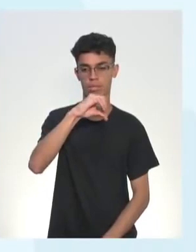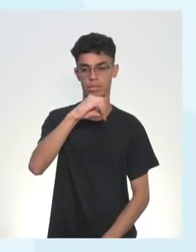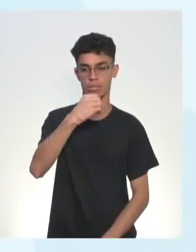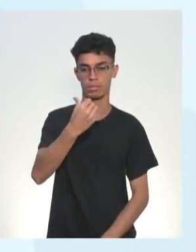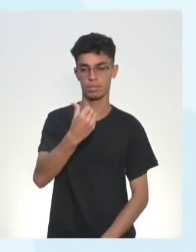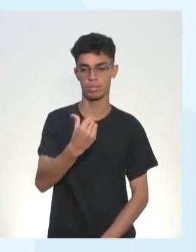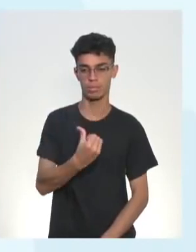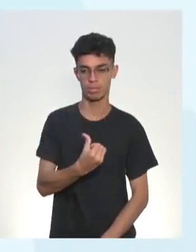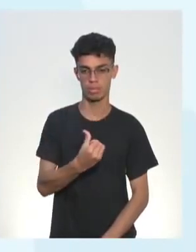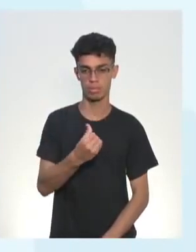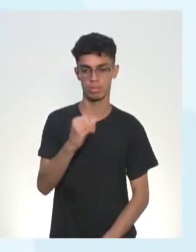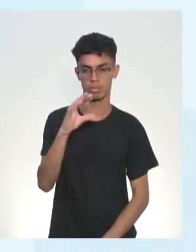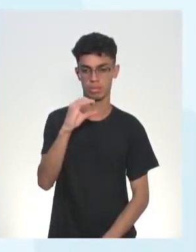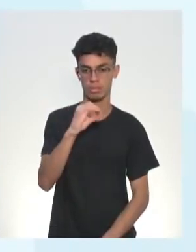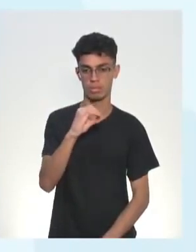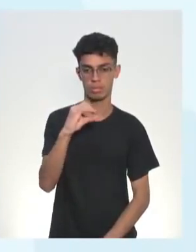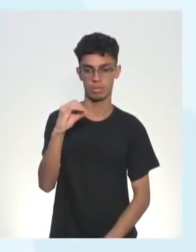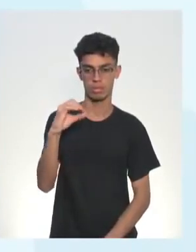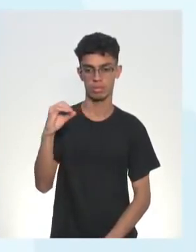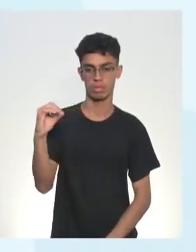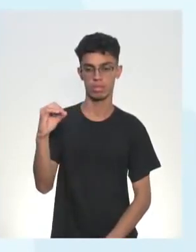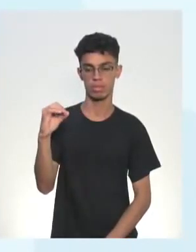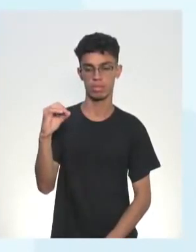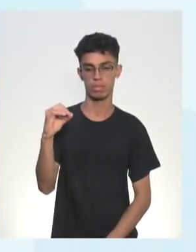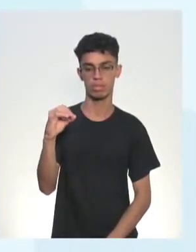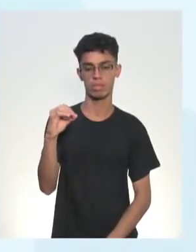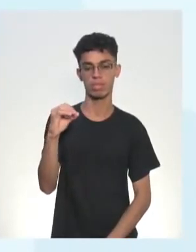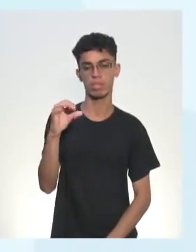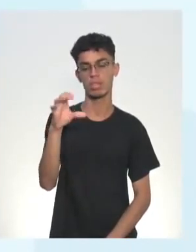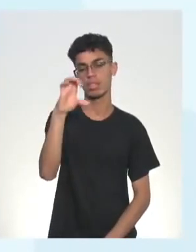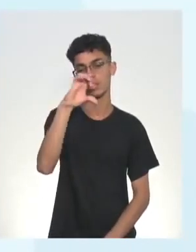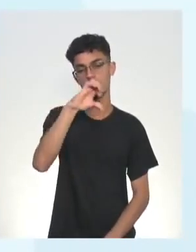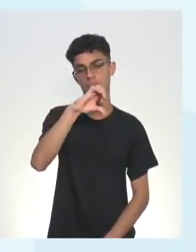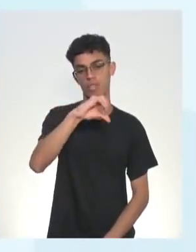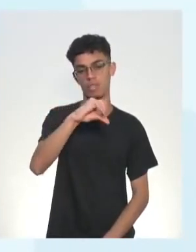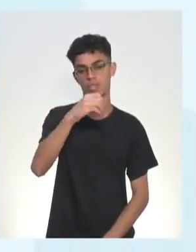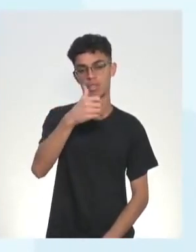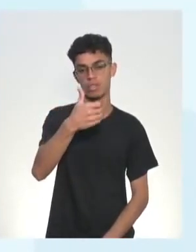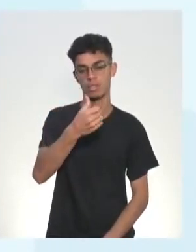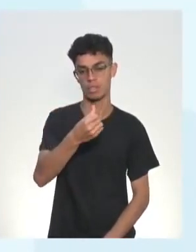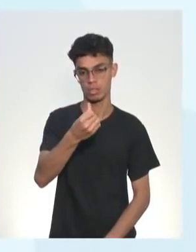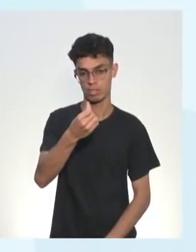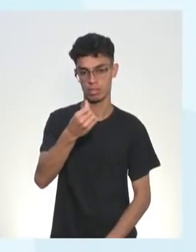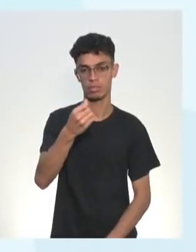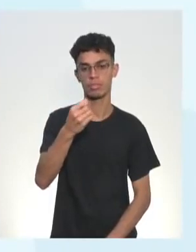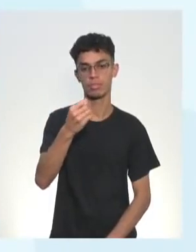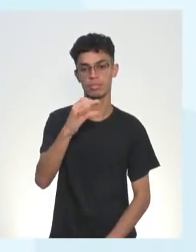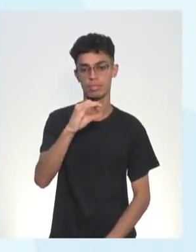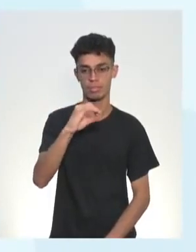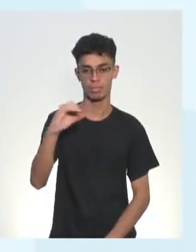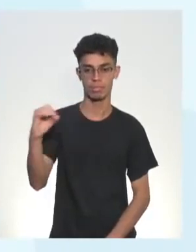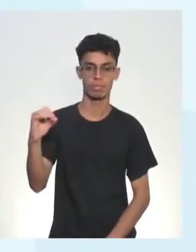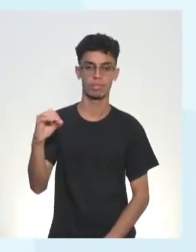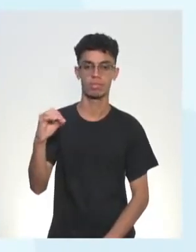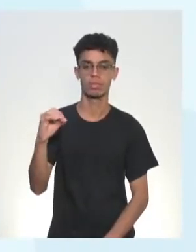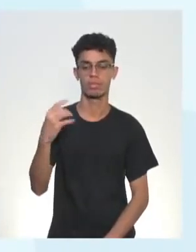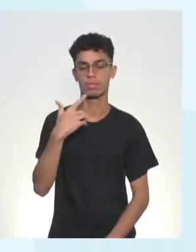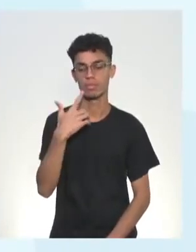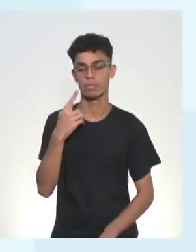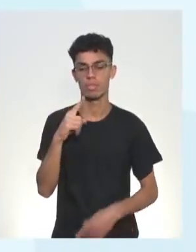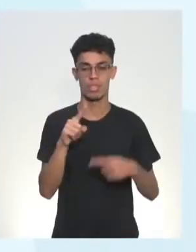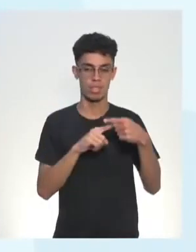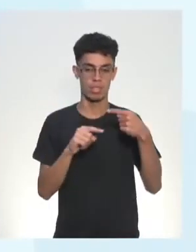com os 3 zeros do lado, que nada mais é que 96 mil. E agora eu vou dividir por 100. Lembra do